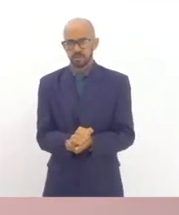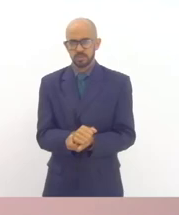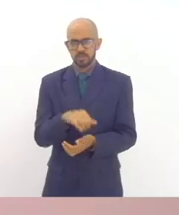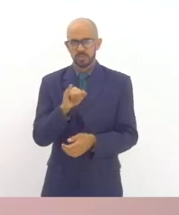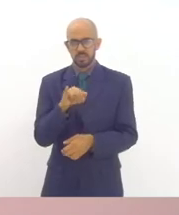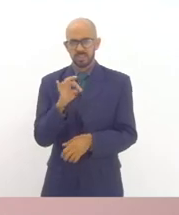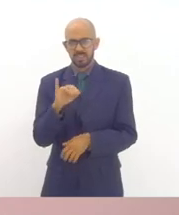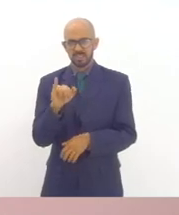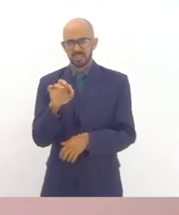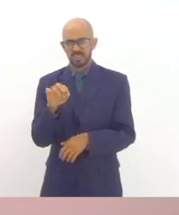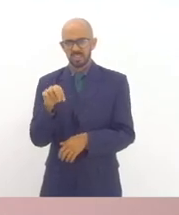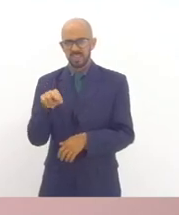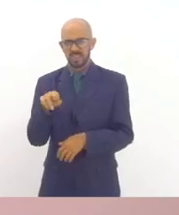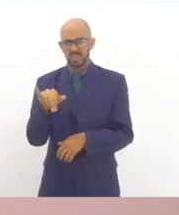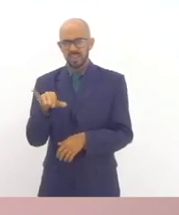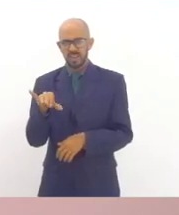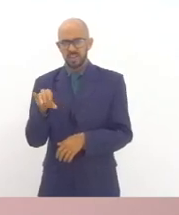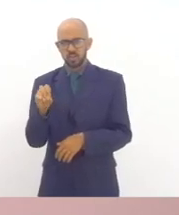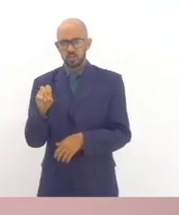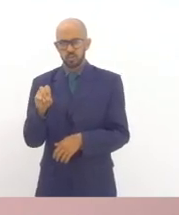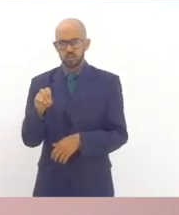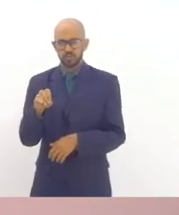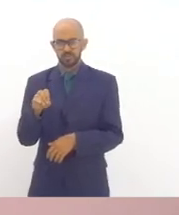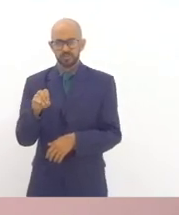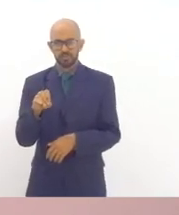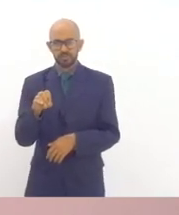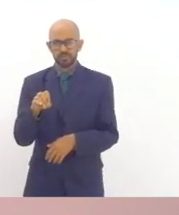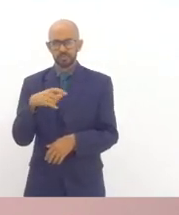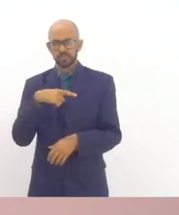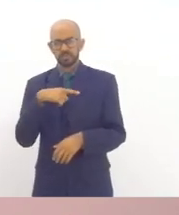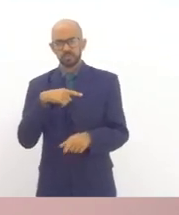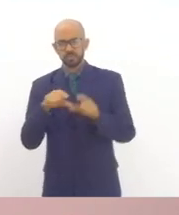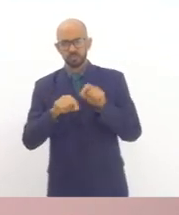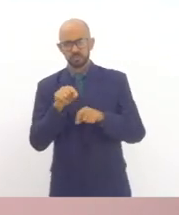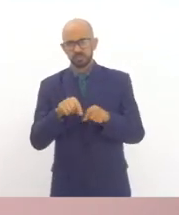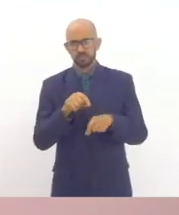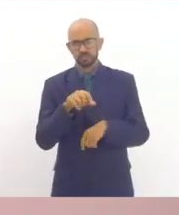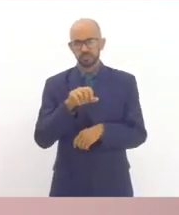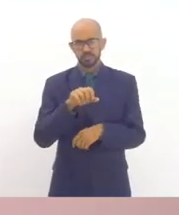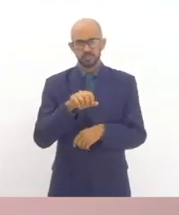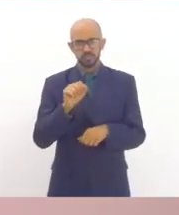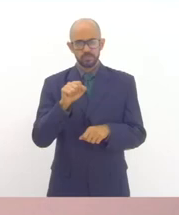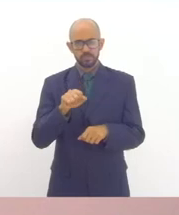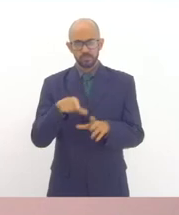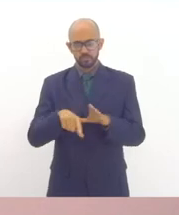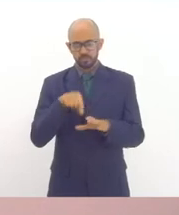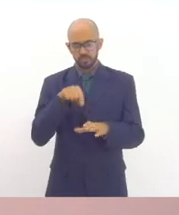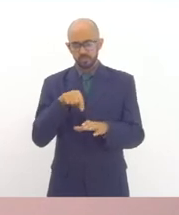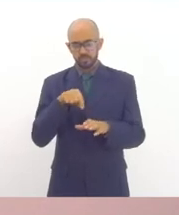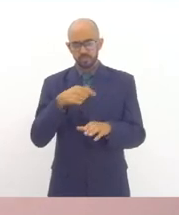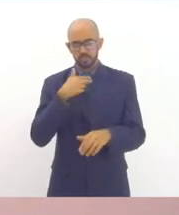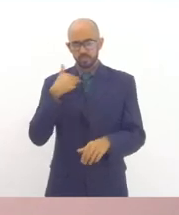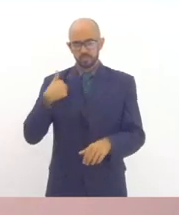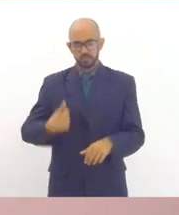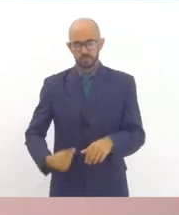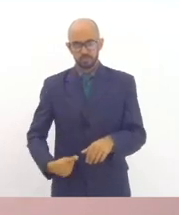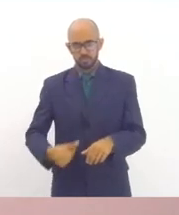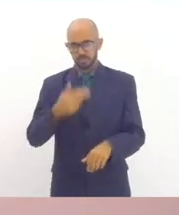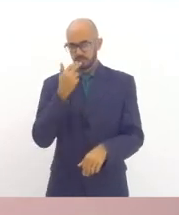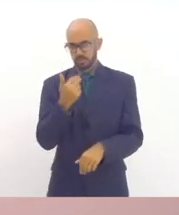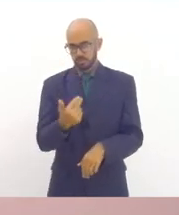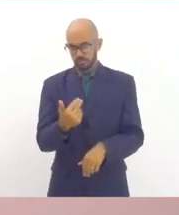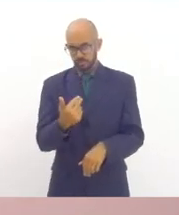no catálogo, no itinerário de línguas? Uma optativa de mandarim para comércio, mandarim para turismo, que eu